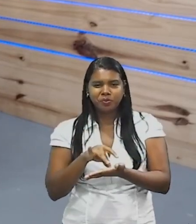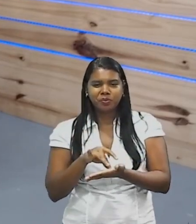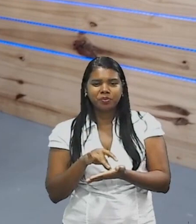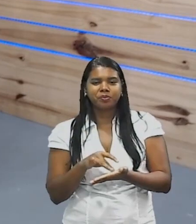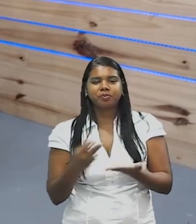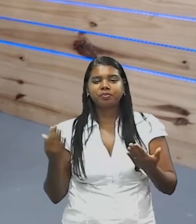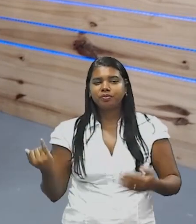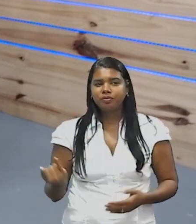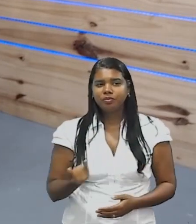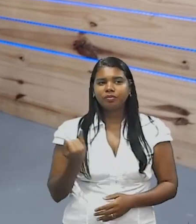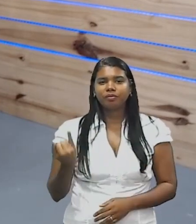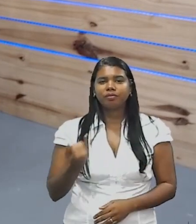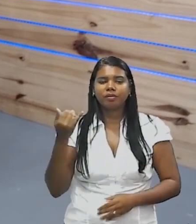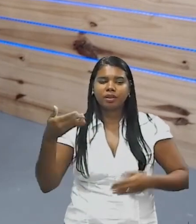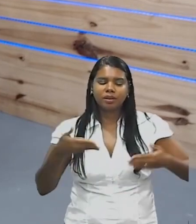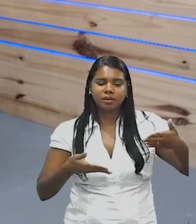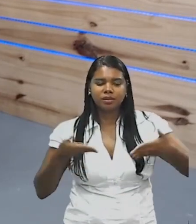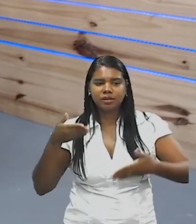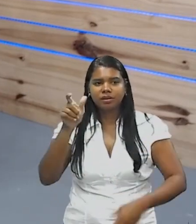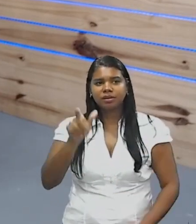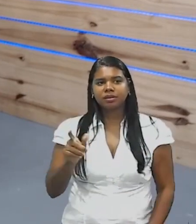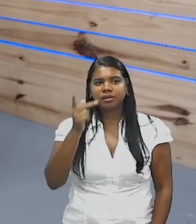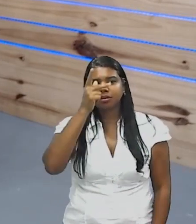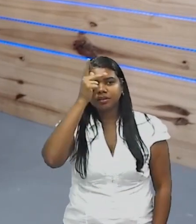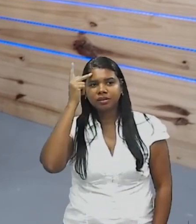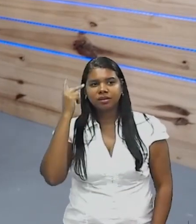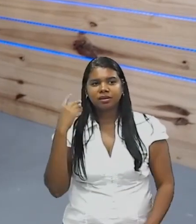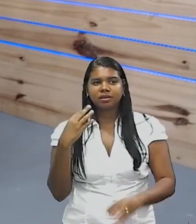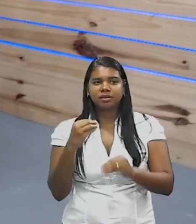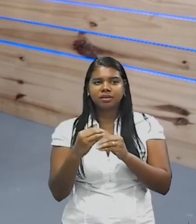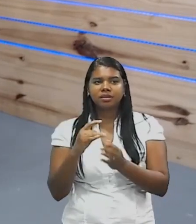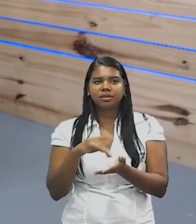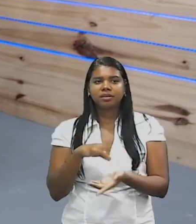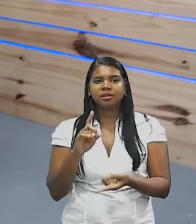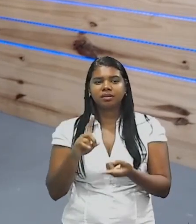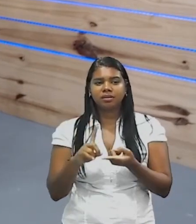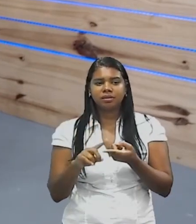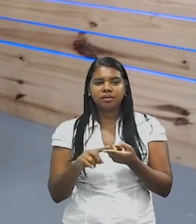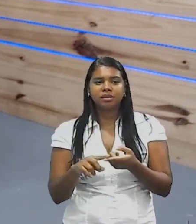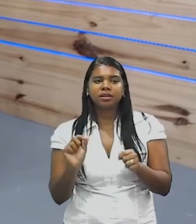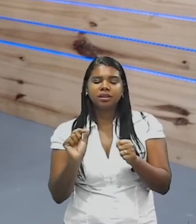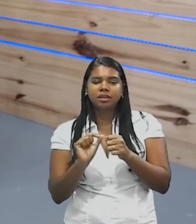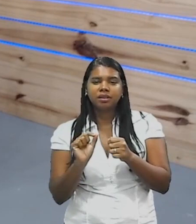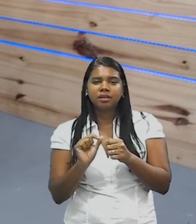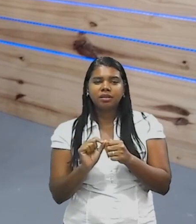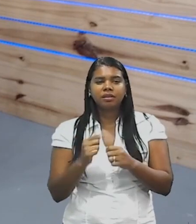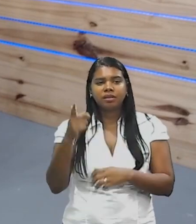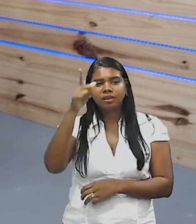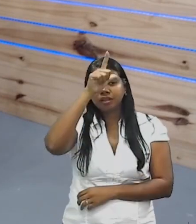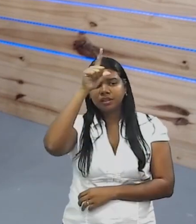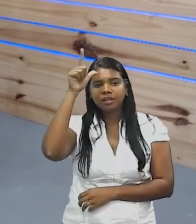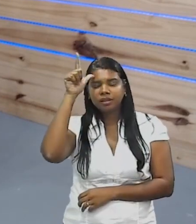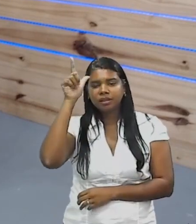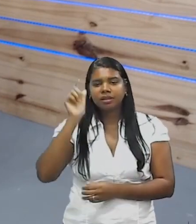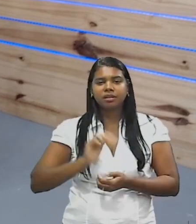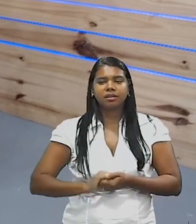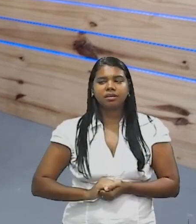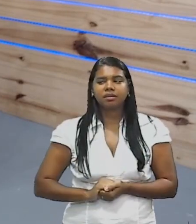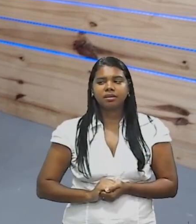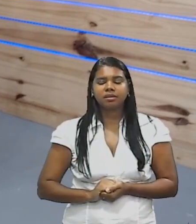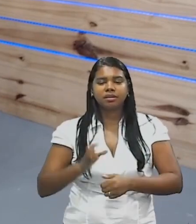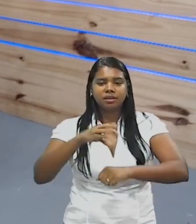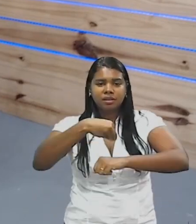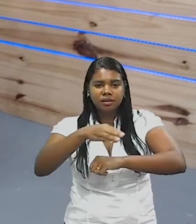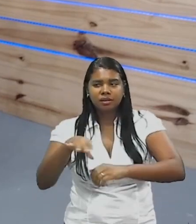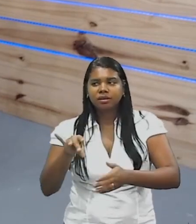é importante a participação das pessoas, o engajamento, né, que é feito, a liderança, para que seja